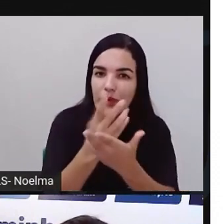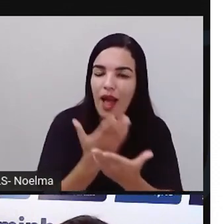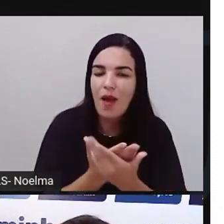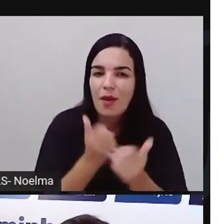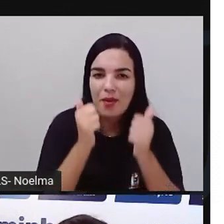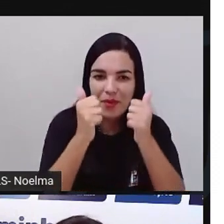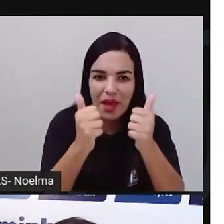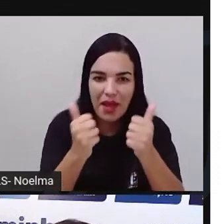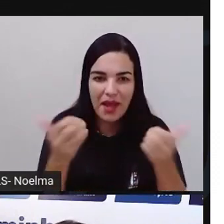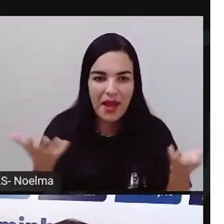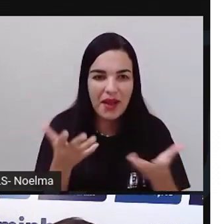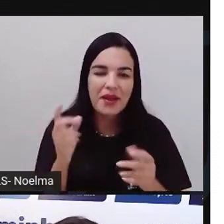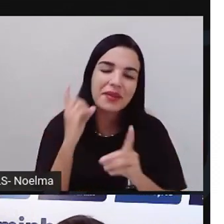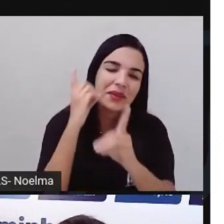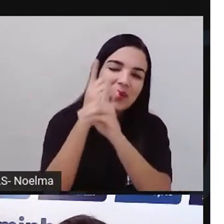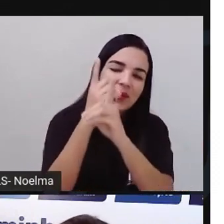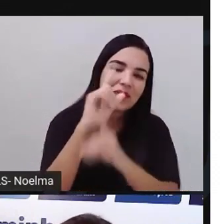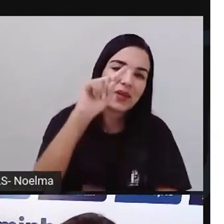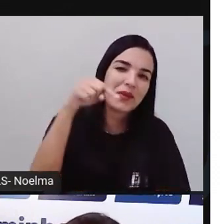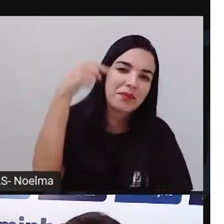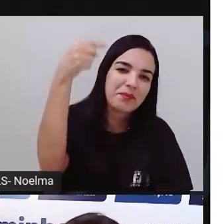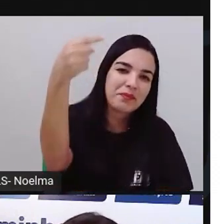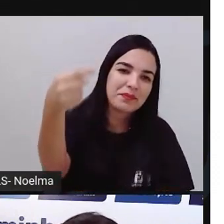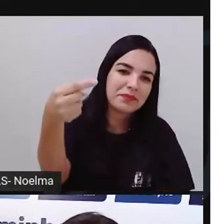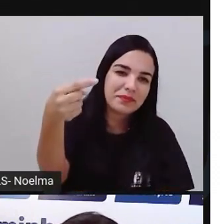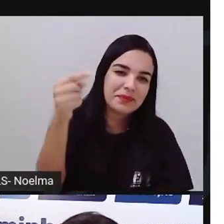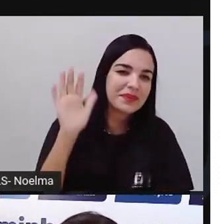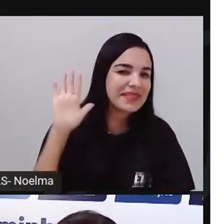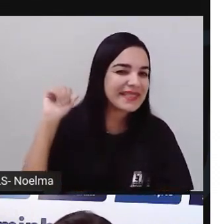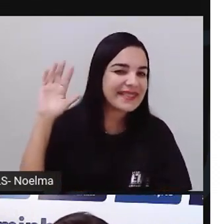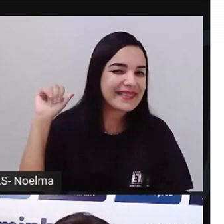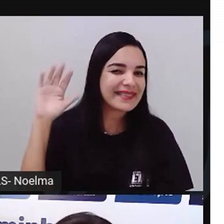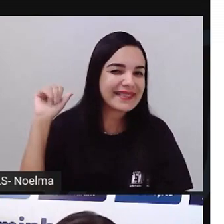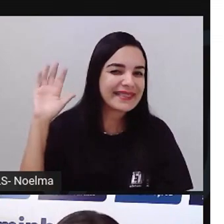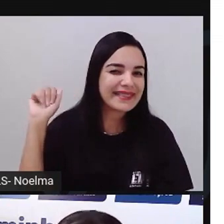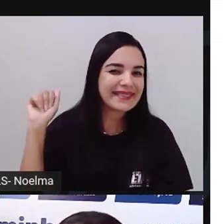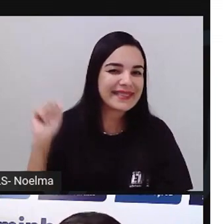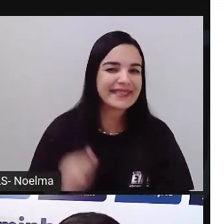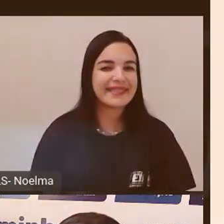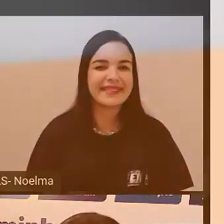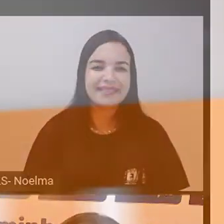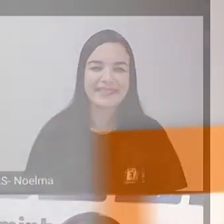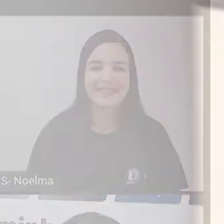a essa aula. E a gente se encontra, tá certo, turma? Tchau, tchau.